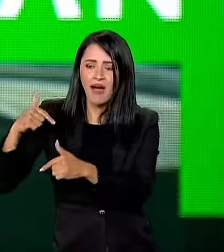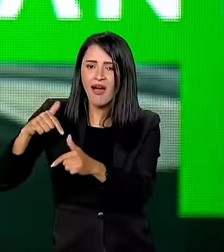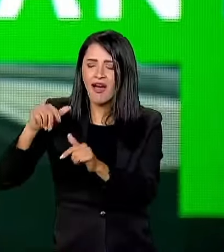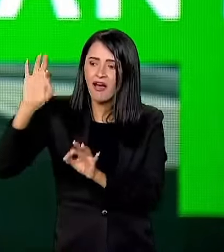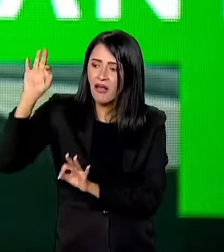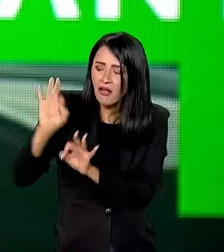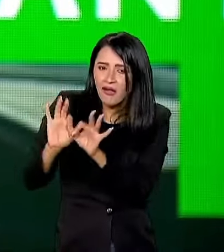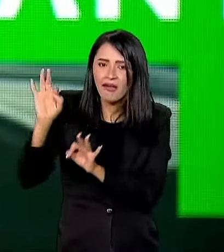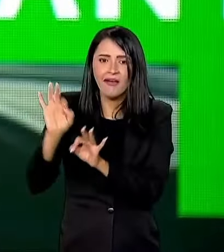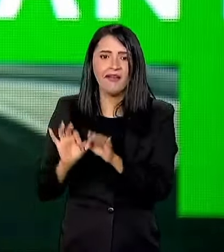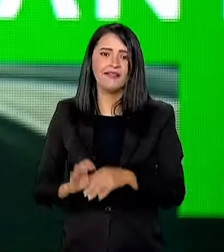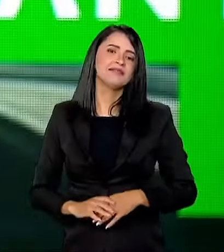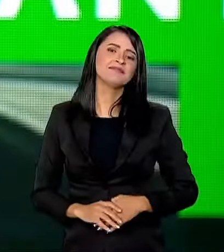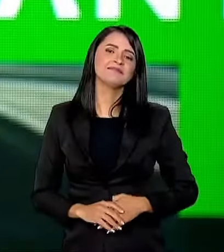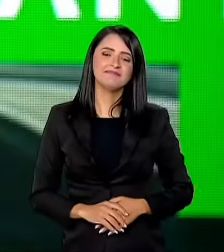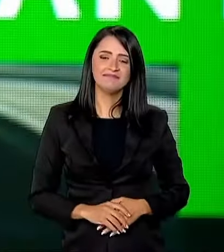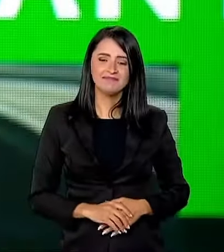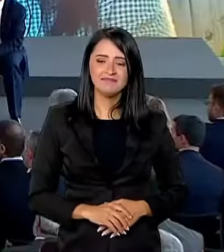mundo.